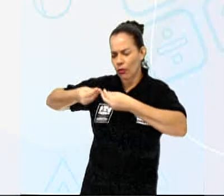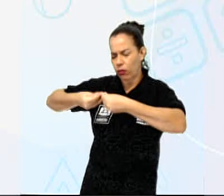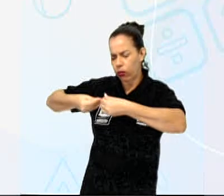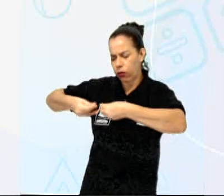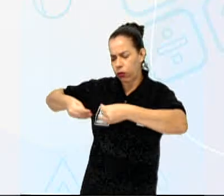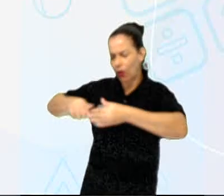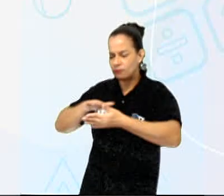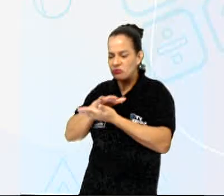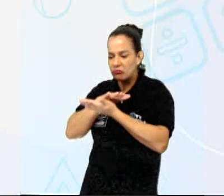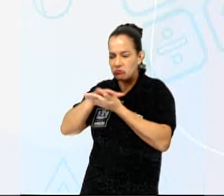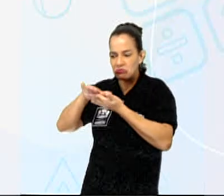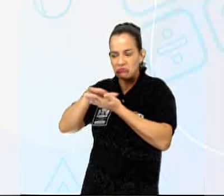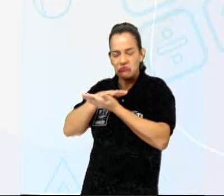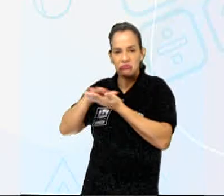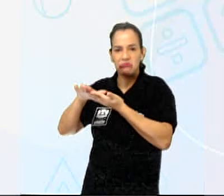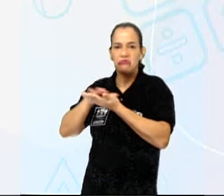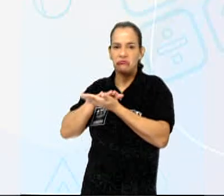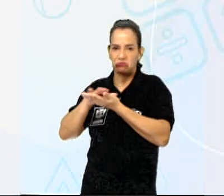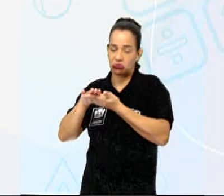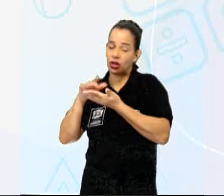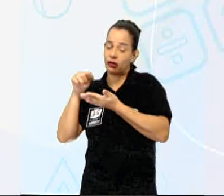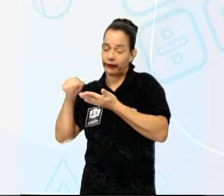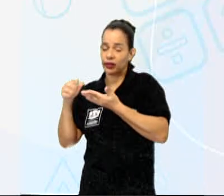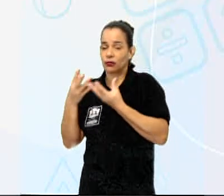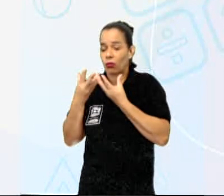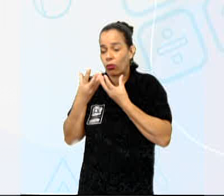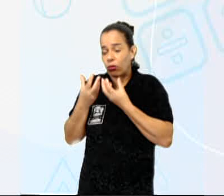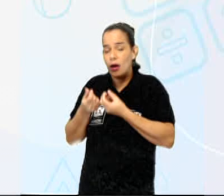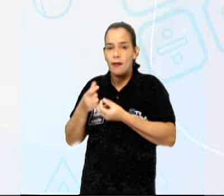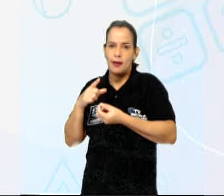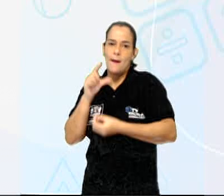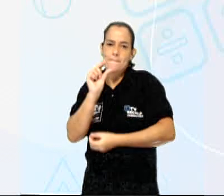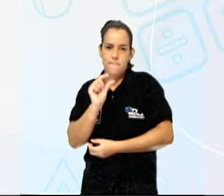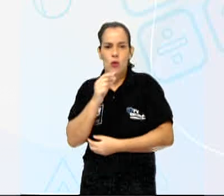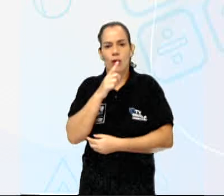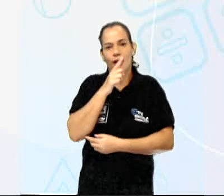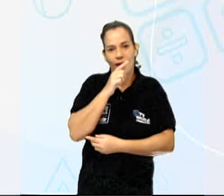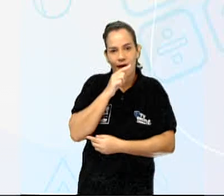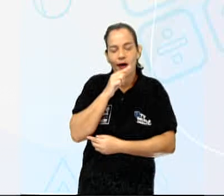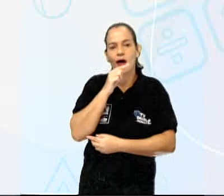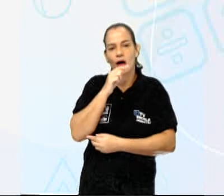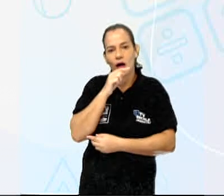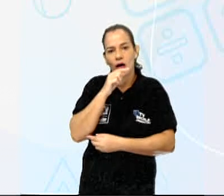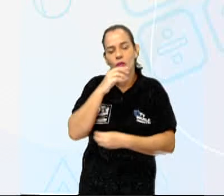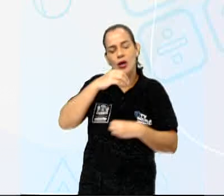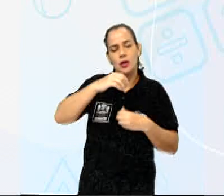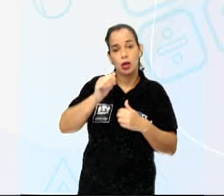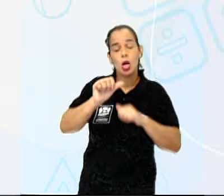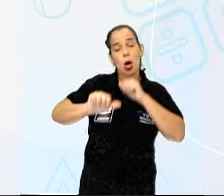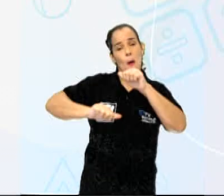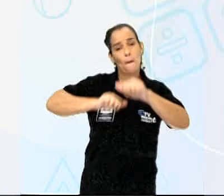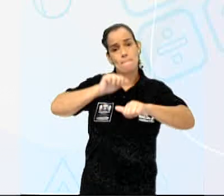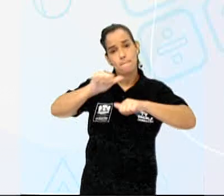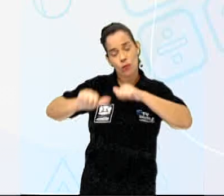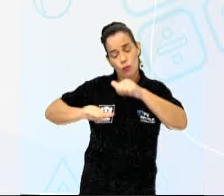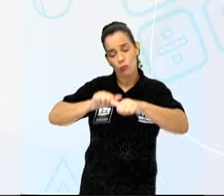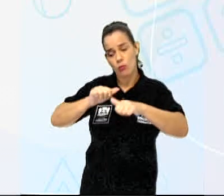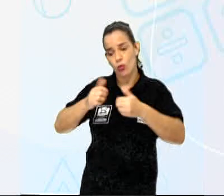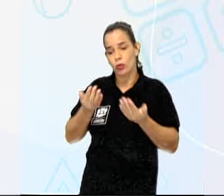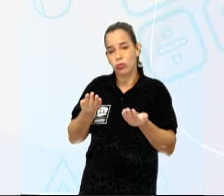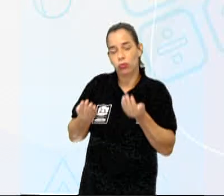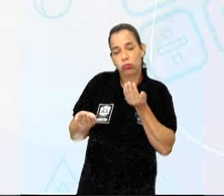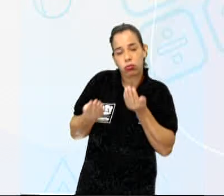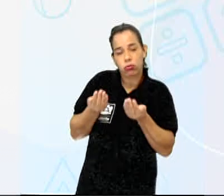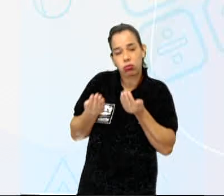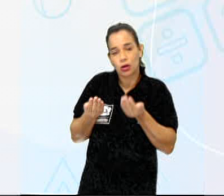mais raso, tá? E isso diminui a quantidade de água e, obviamente, modifica o equilíbrio do rio. A